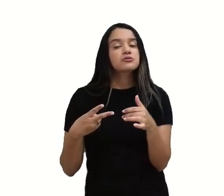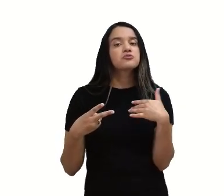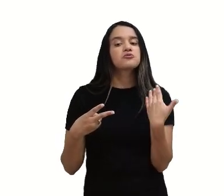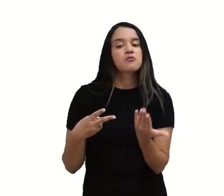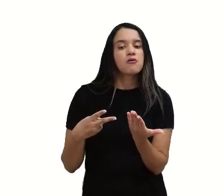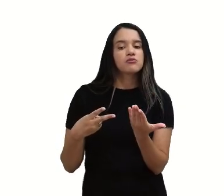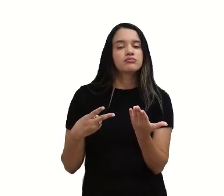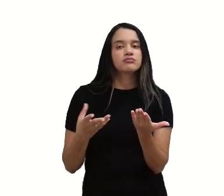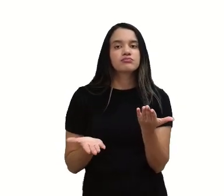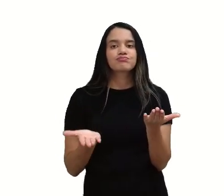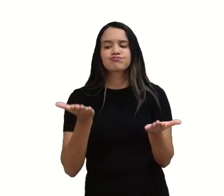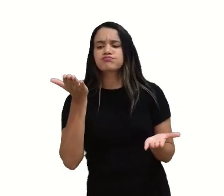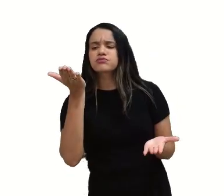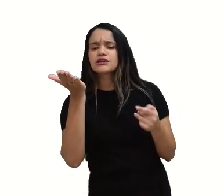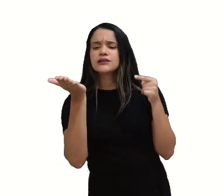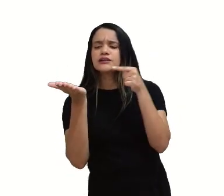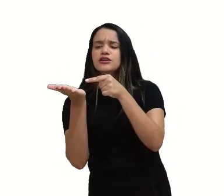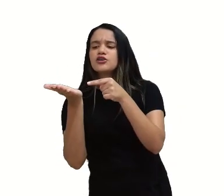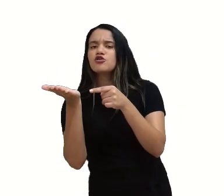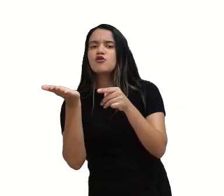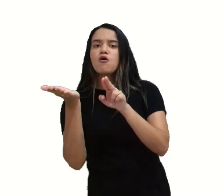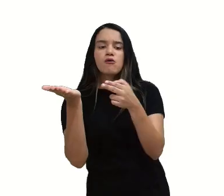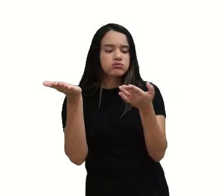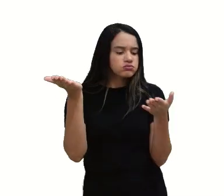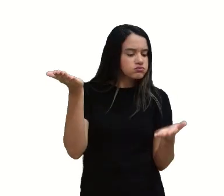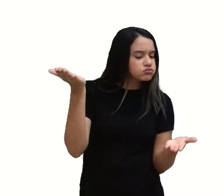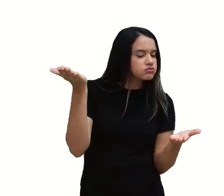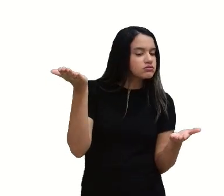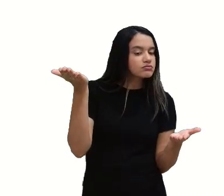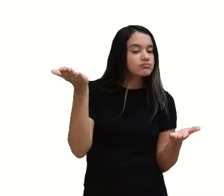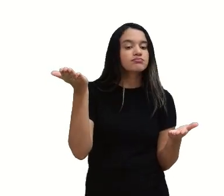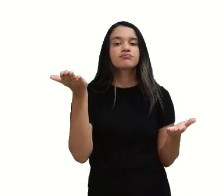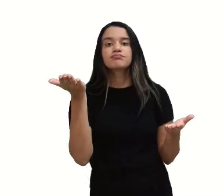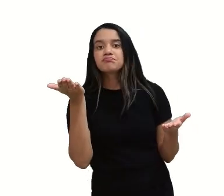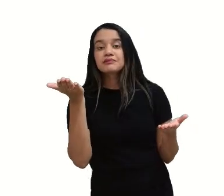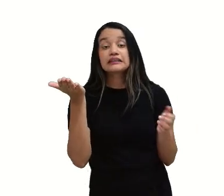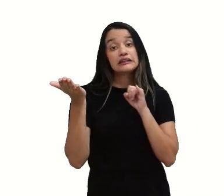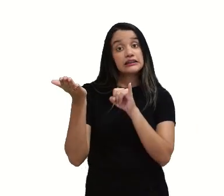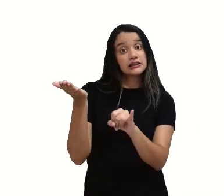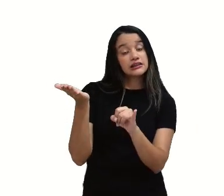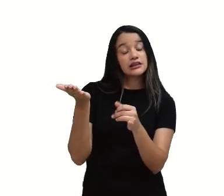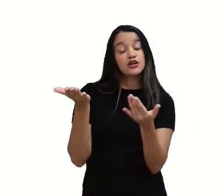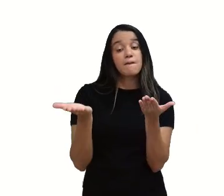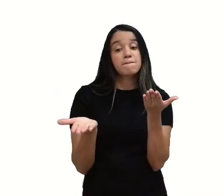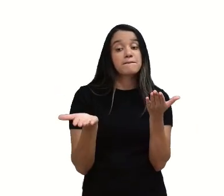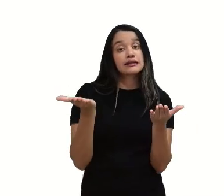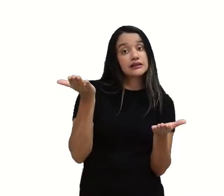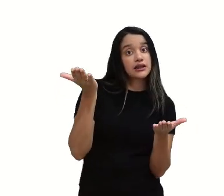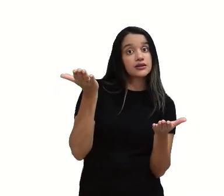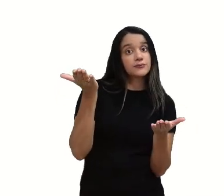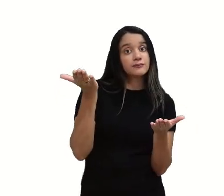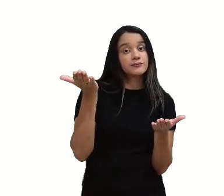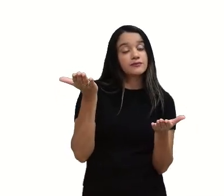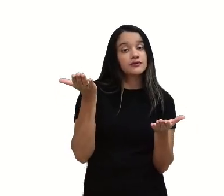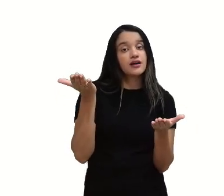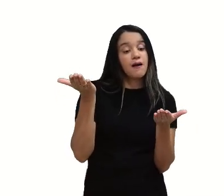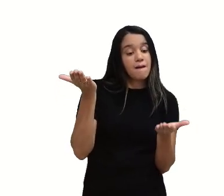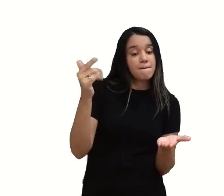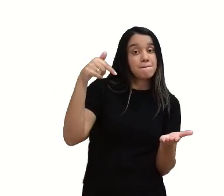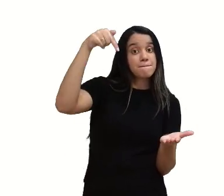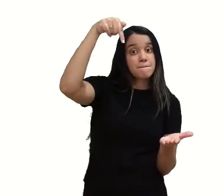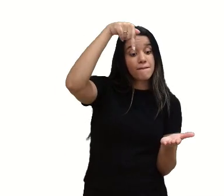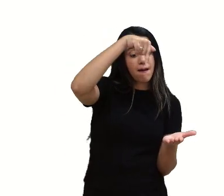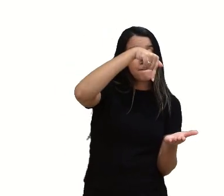para cima ou o prato que está mais para baixo? Então, observa, né? Se o prato está mais pesado, ele vai estar mais para